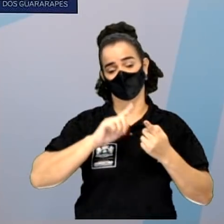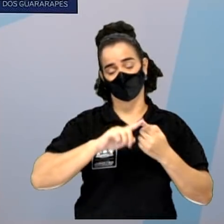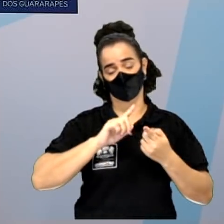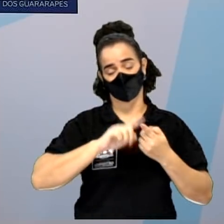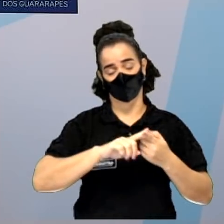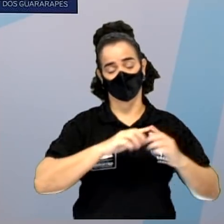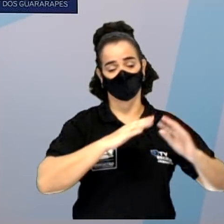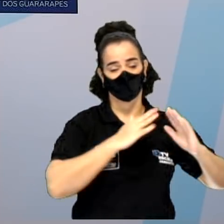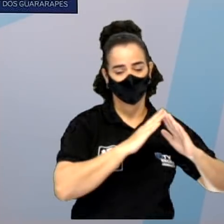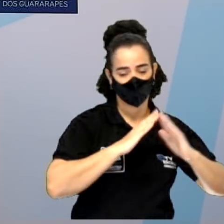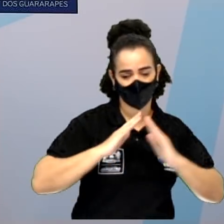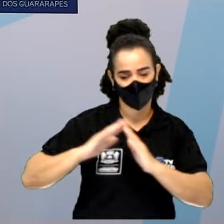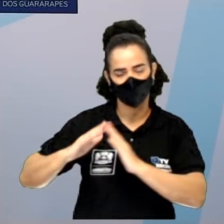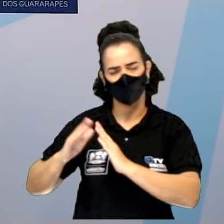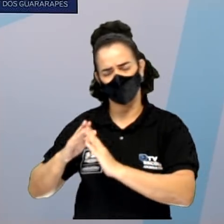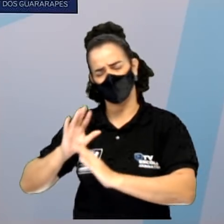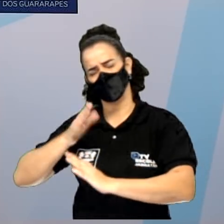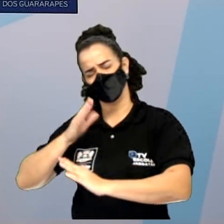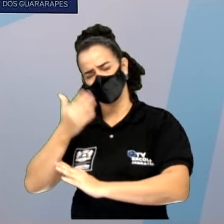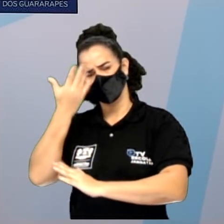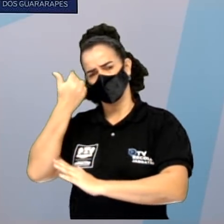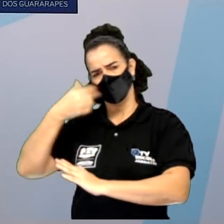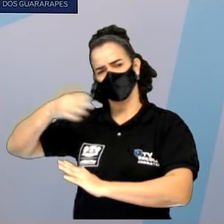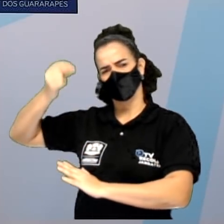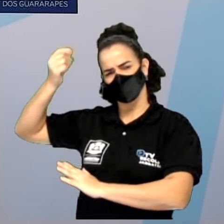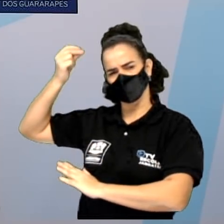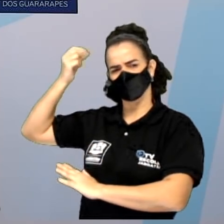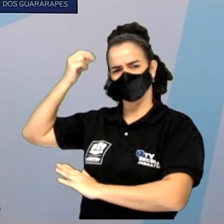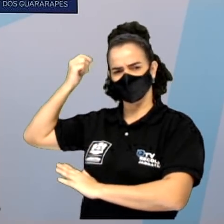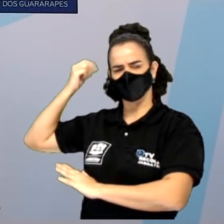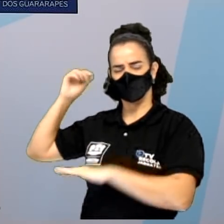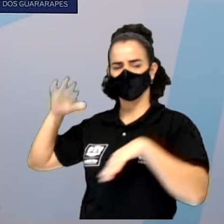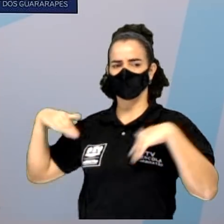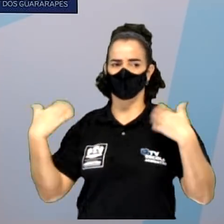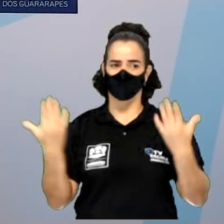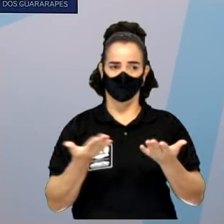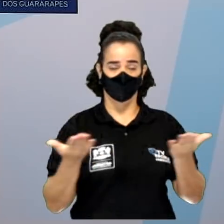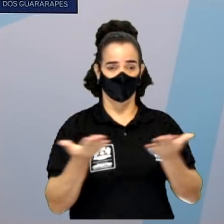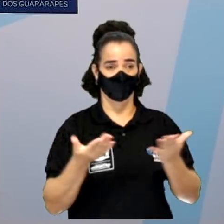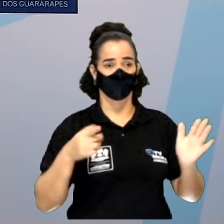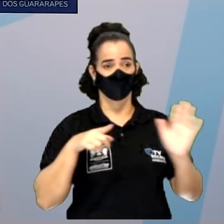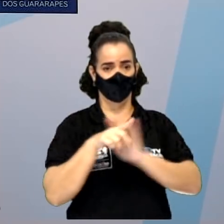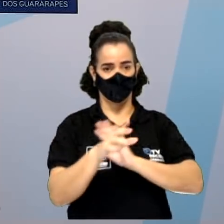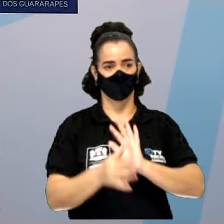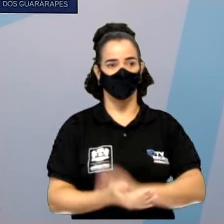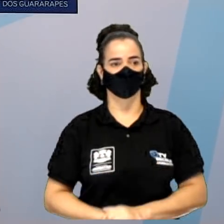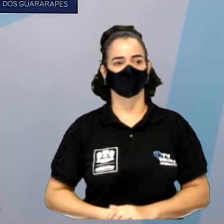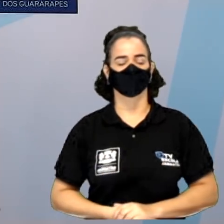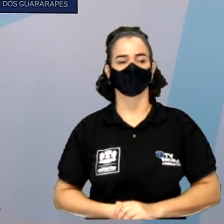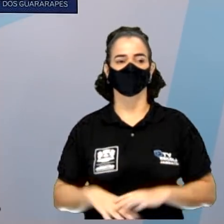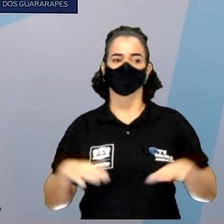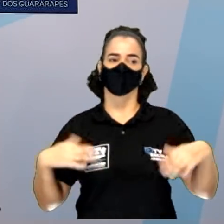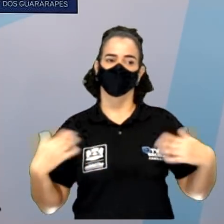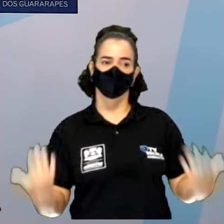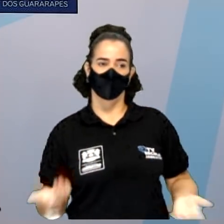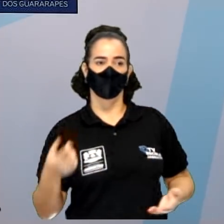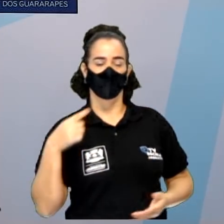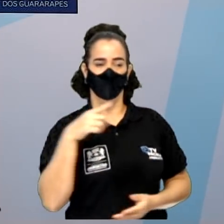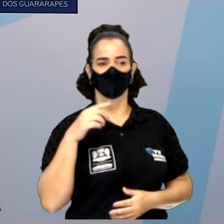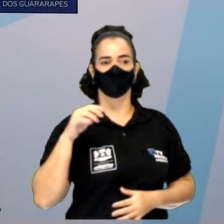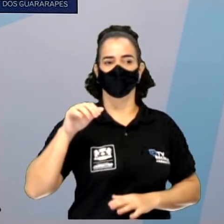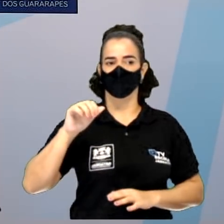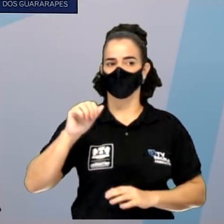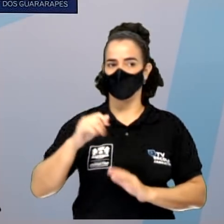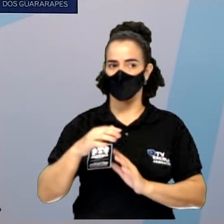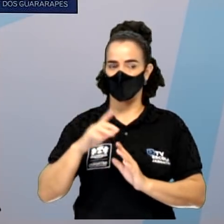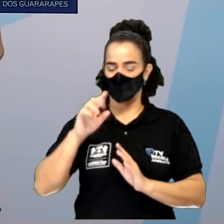sabe que isso não é de hoje, né, vem acontecendo há muito tempo. A gente vai agora partir para a questão, tá? Bom, considere as afirmações